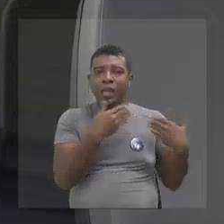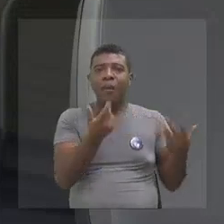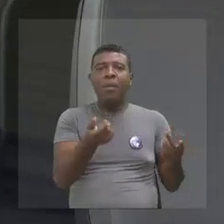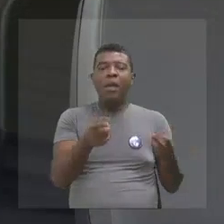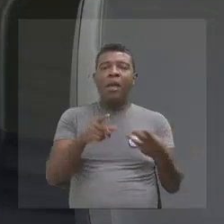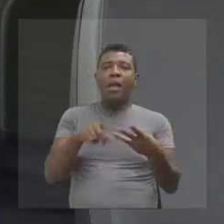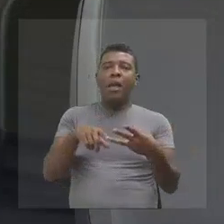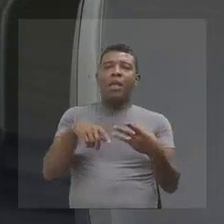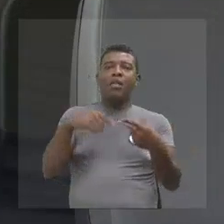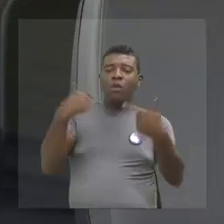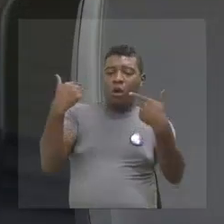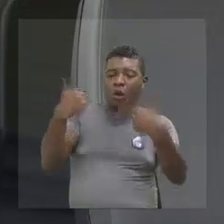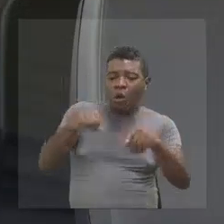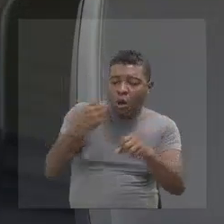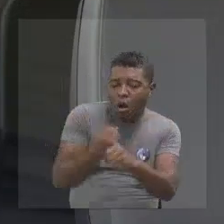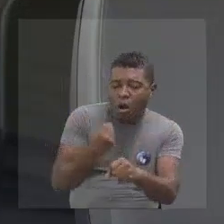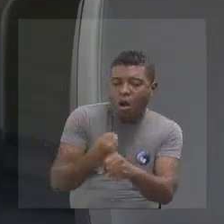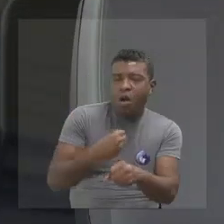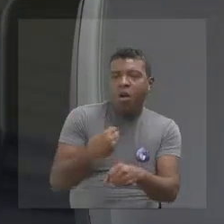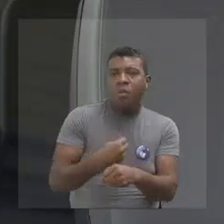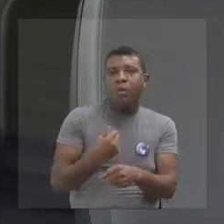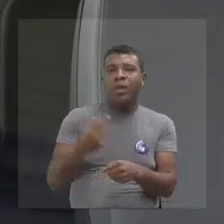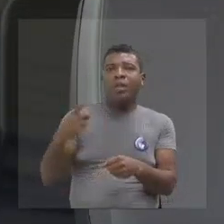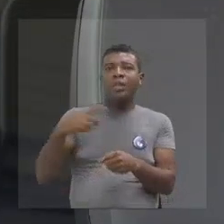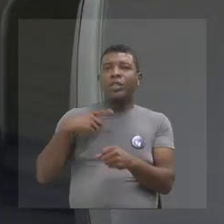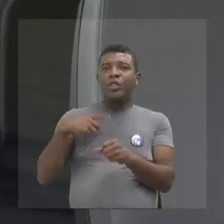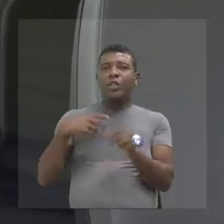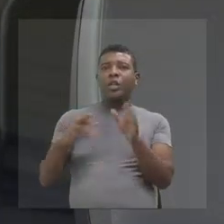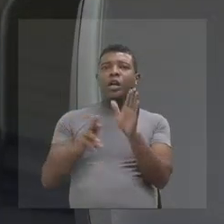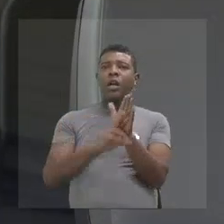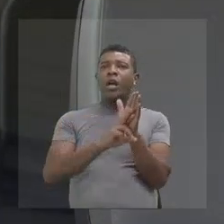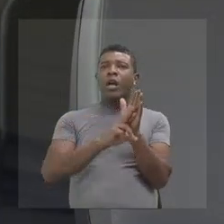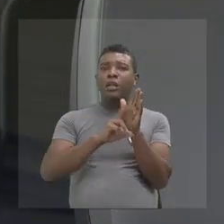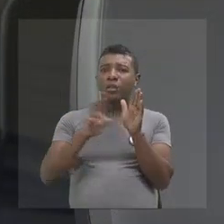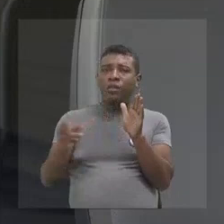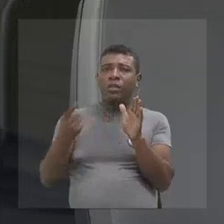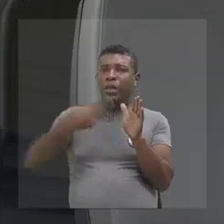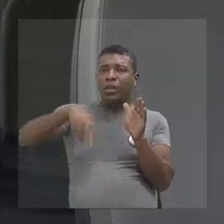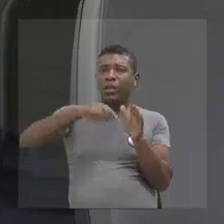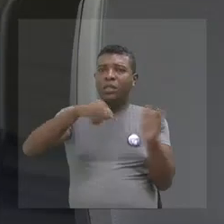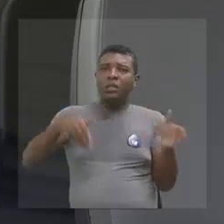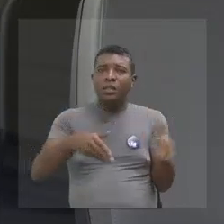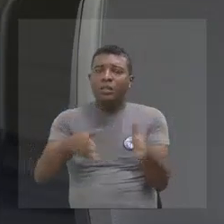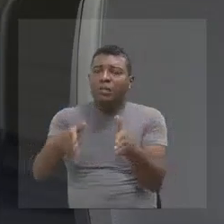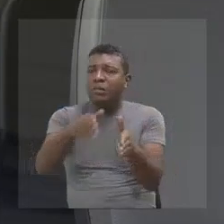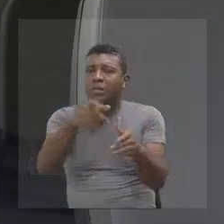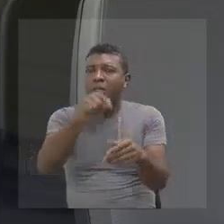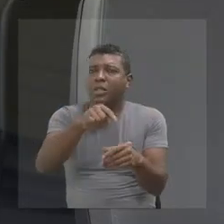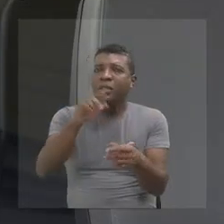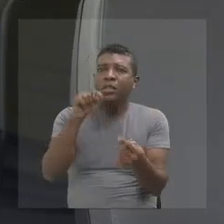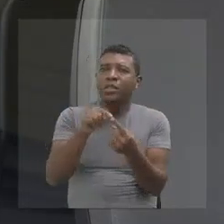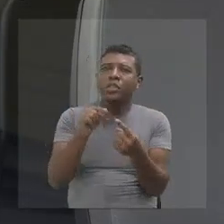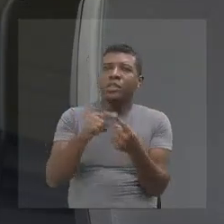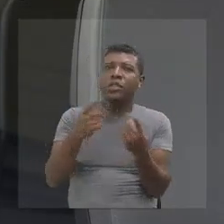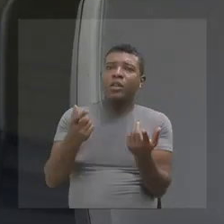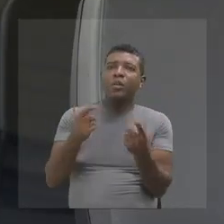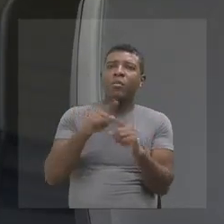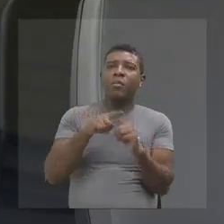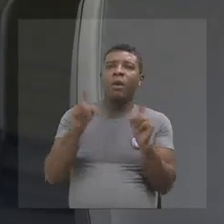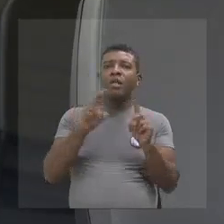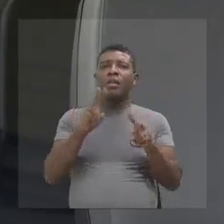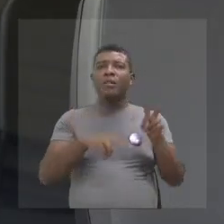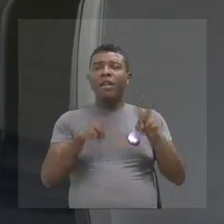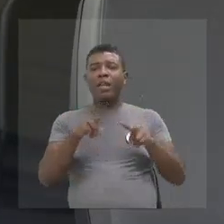administrativa tinha uma resolução você chegar a caminhar nesse sentido mas a variação inclusive dos